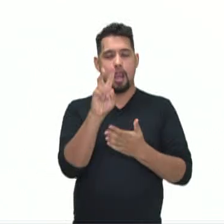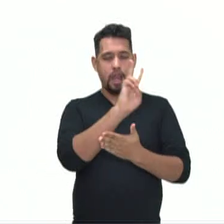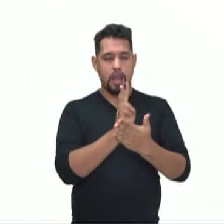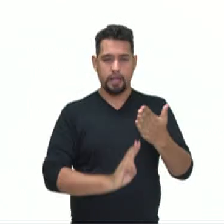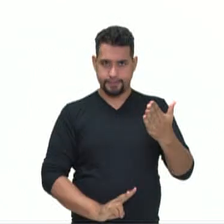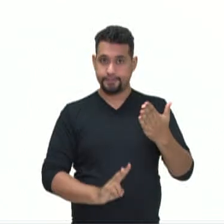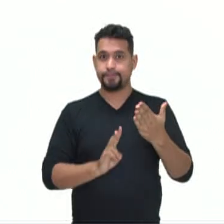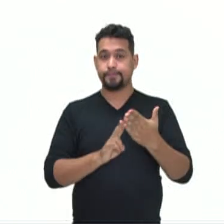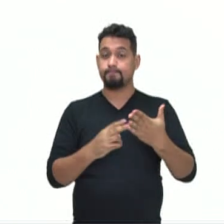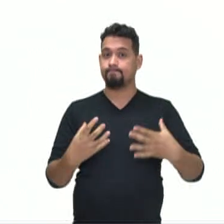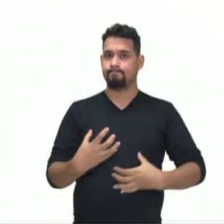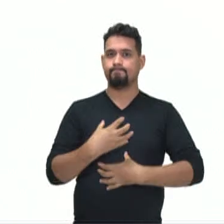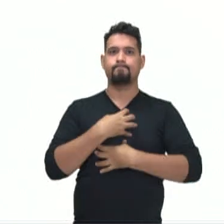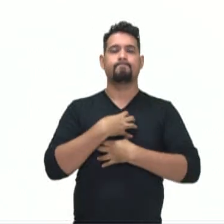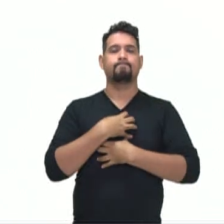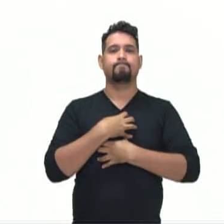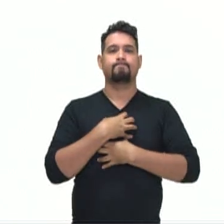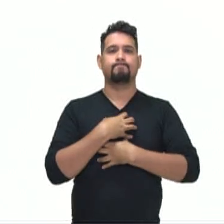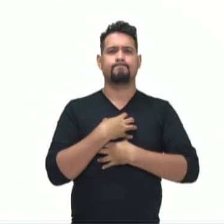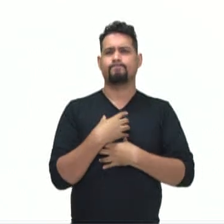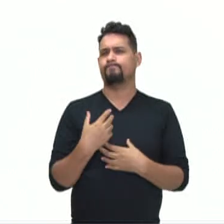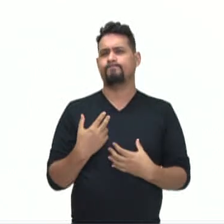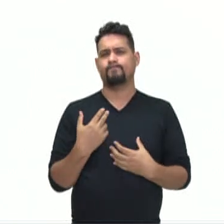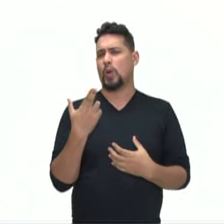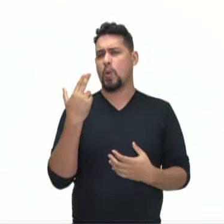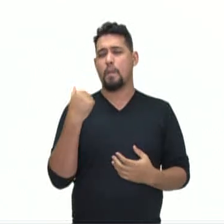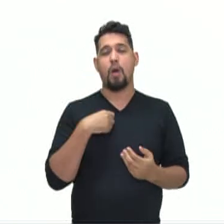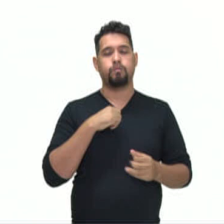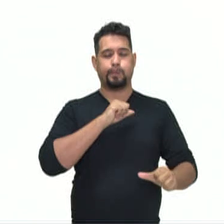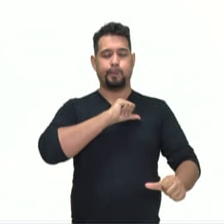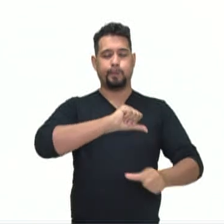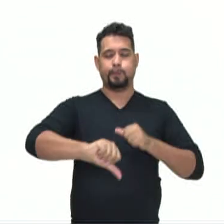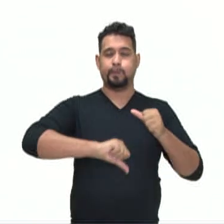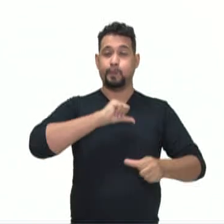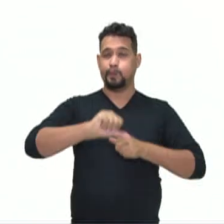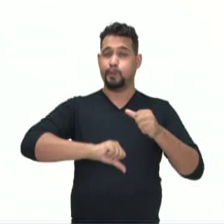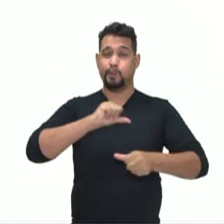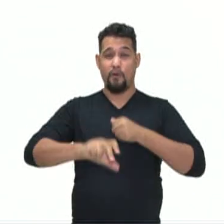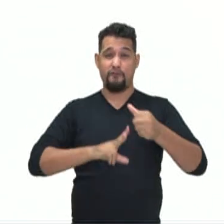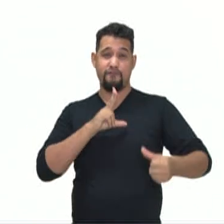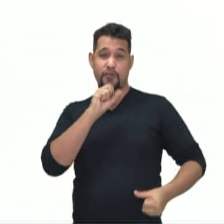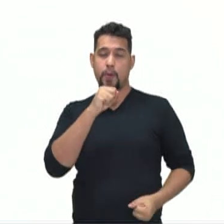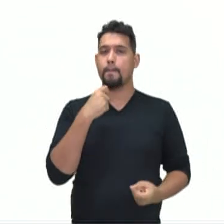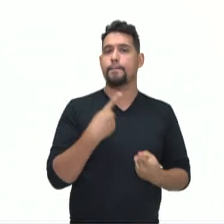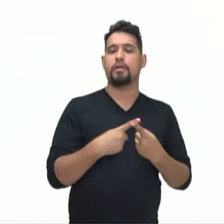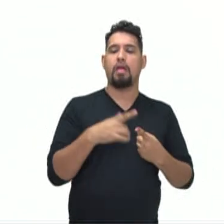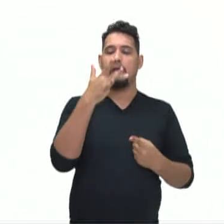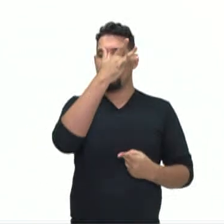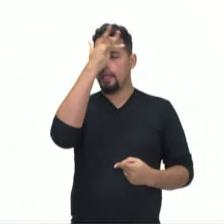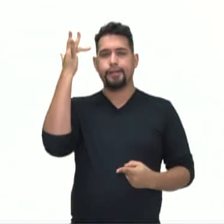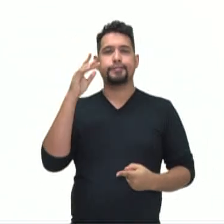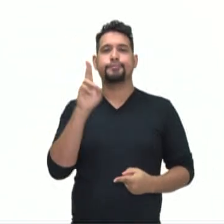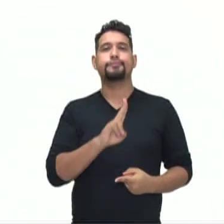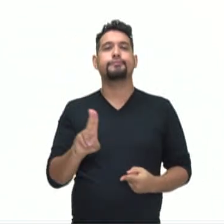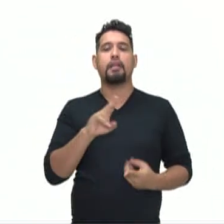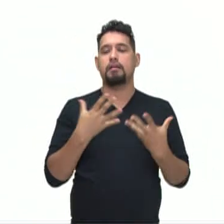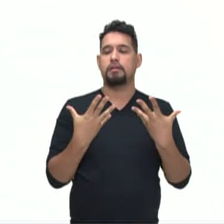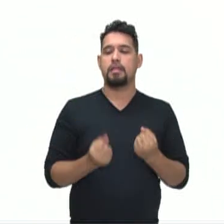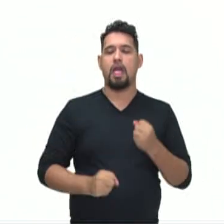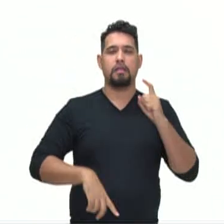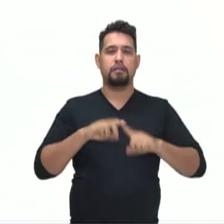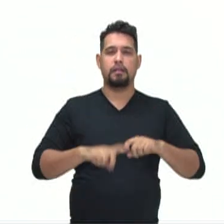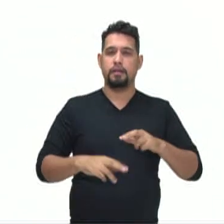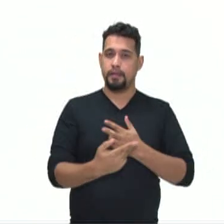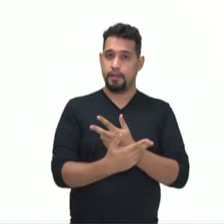leitura. E dessa forma, não é comum ocorrerem mudanças drásticas, pois o público acaba por aderir ao